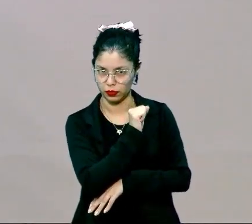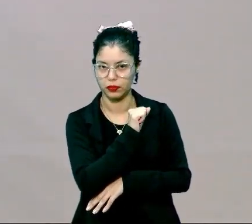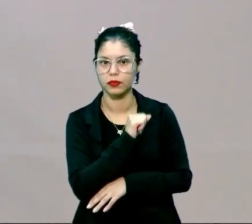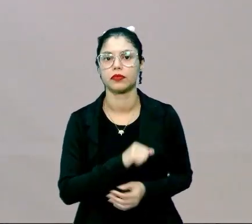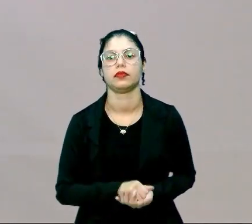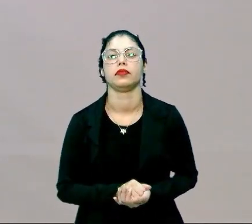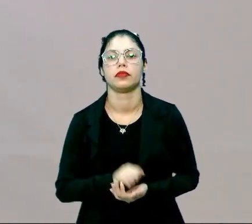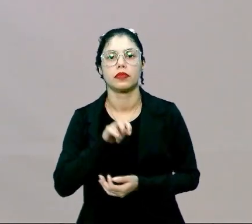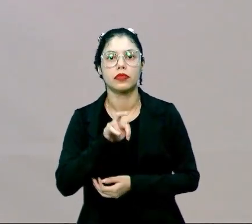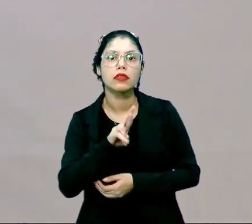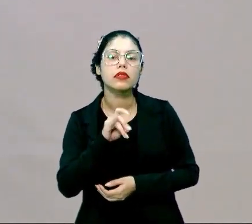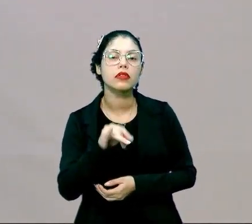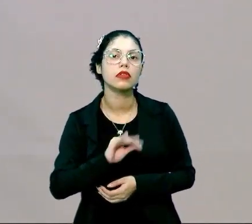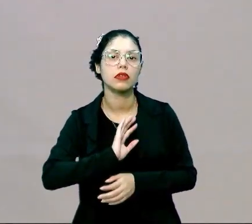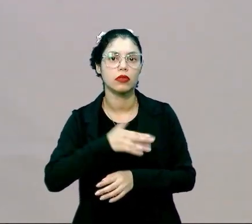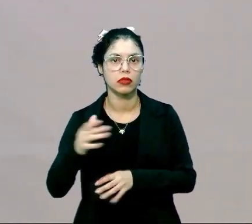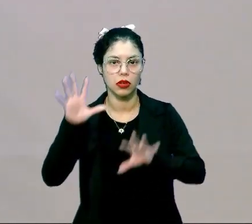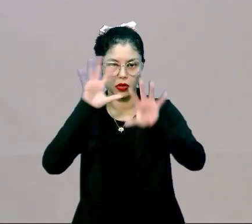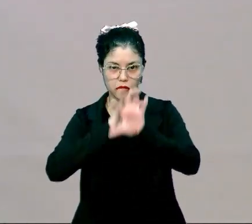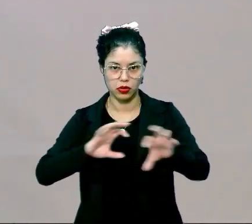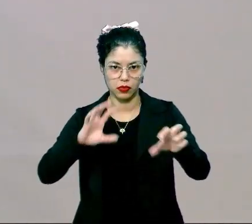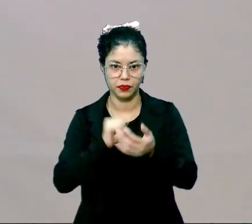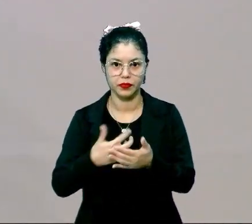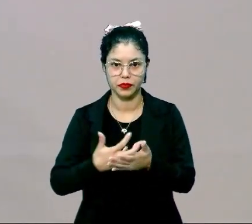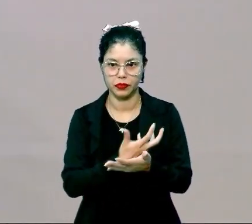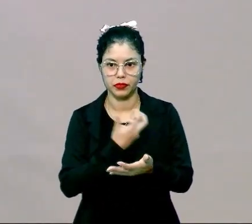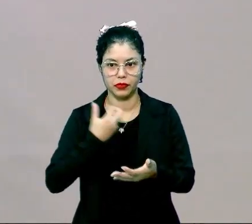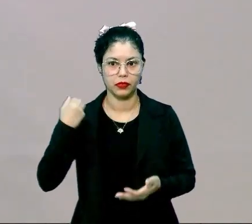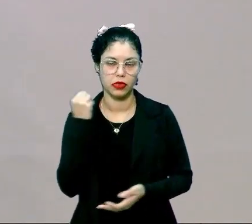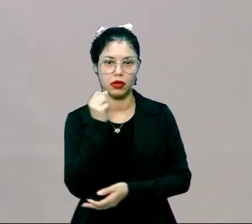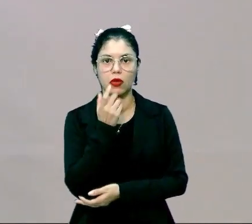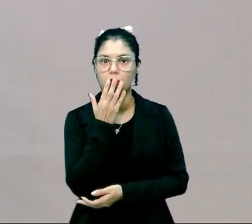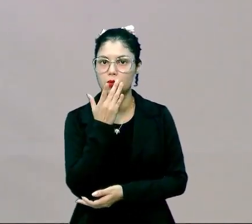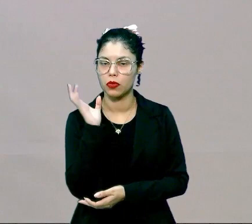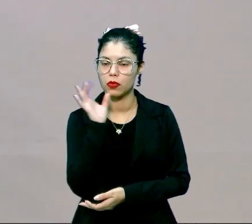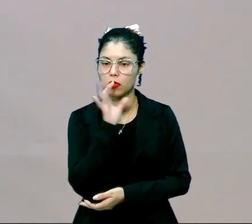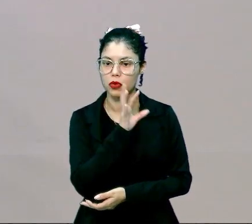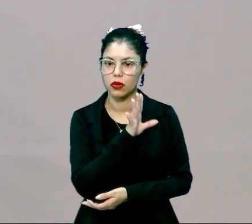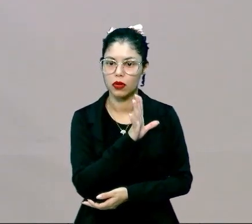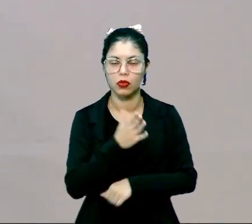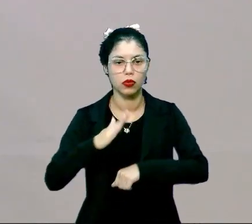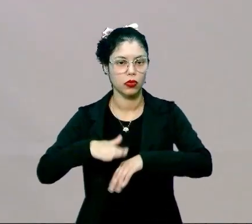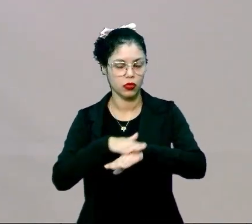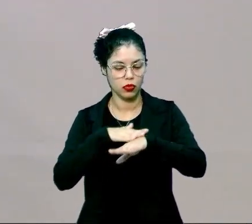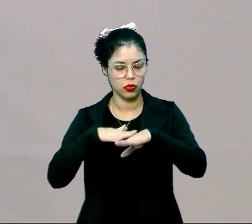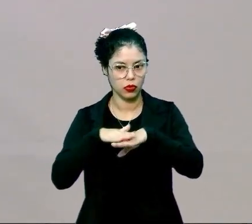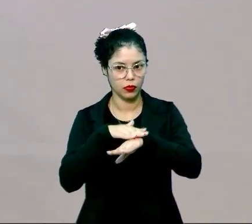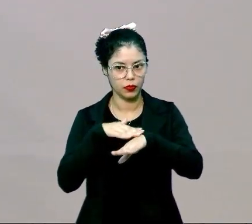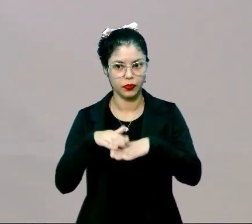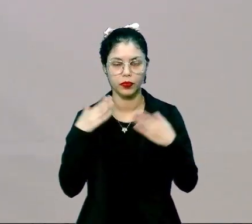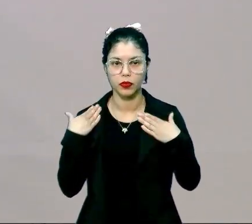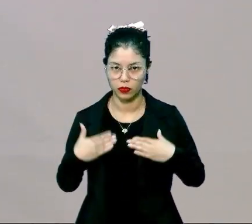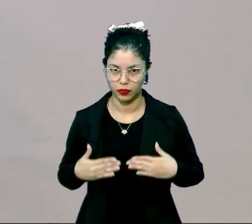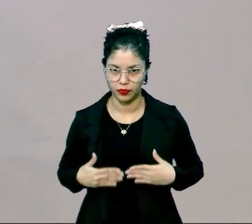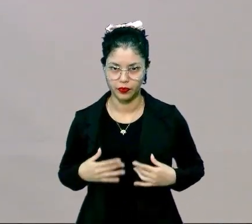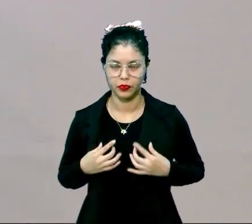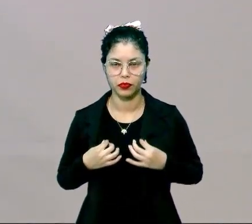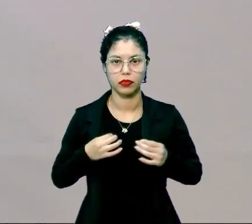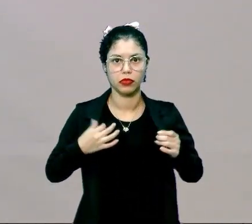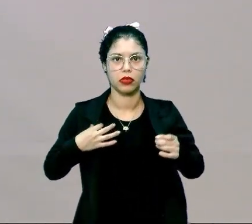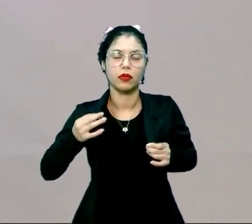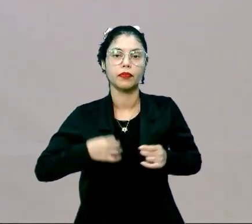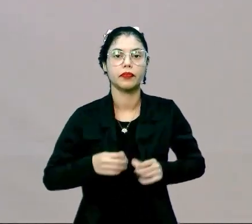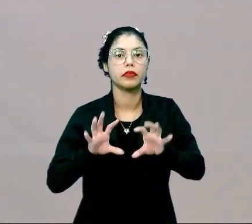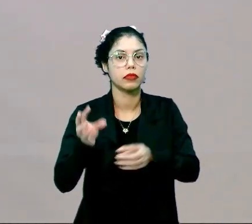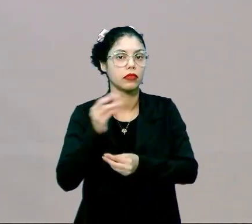ele é volátil, e ao evaporar ele vai retirar o calor da sua pele, ele vai retirar o calor do seu corpo. Logo,